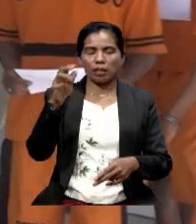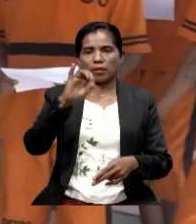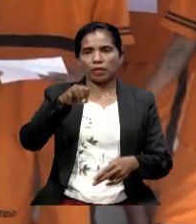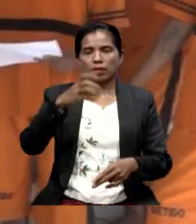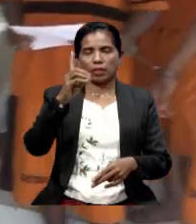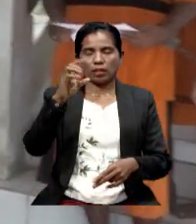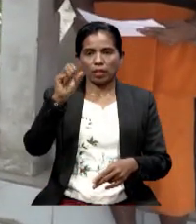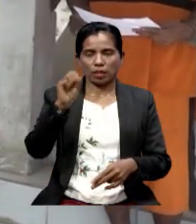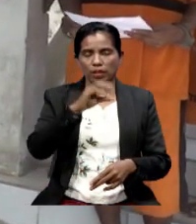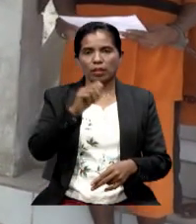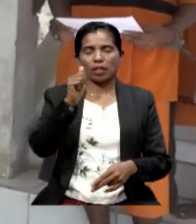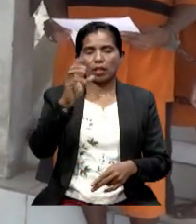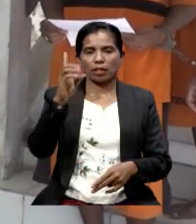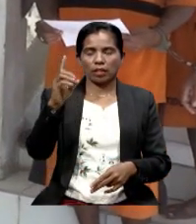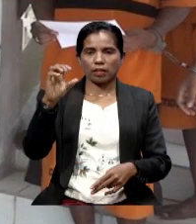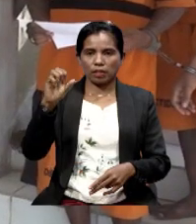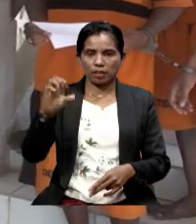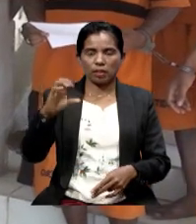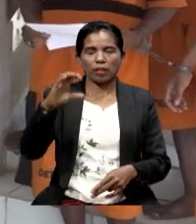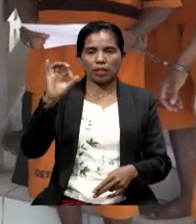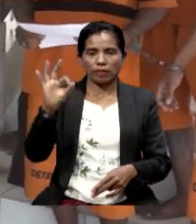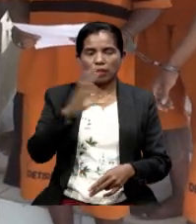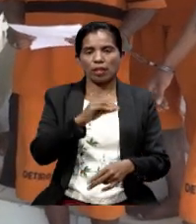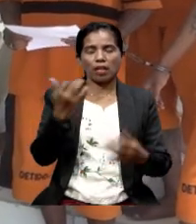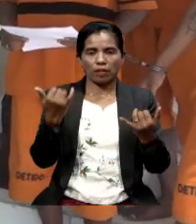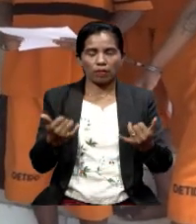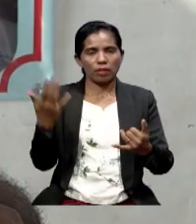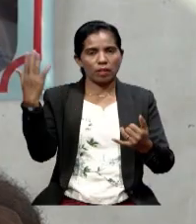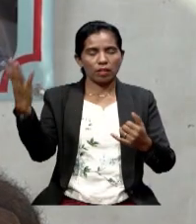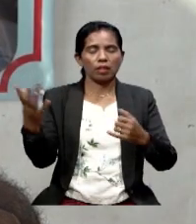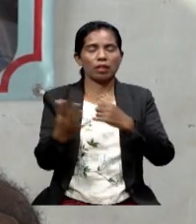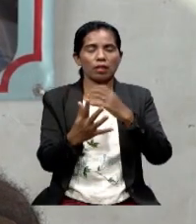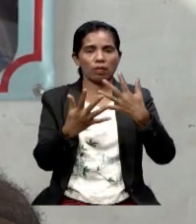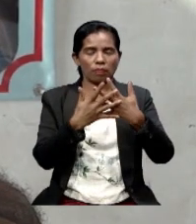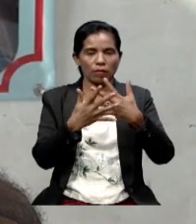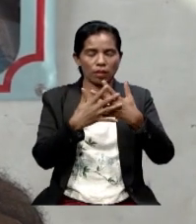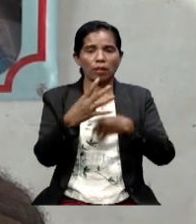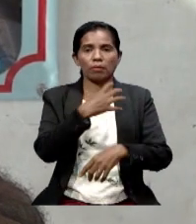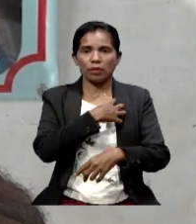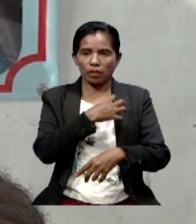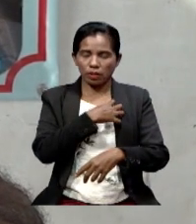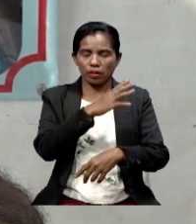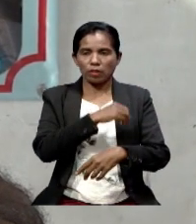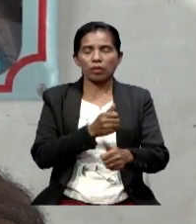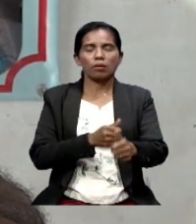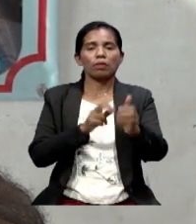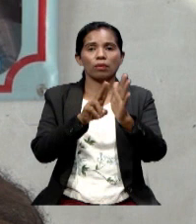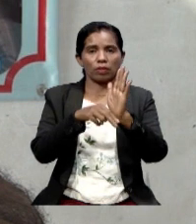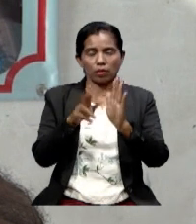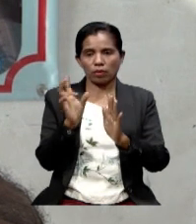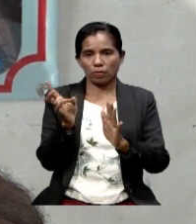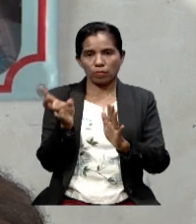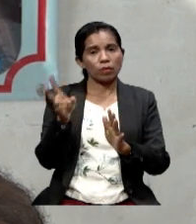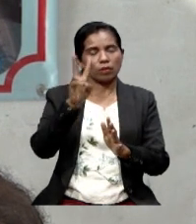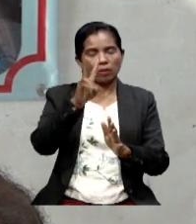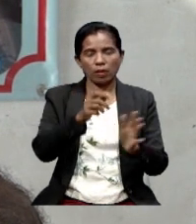JDSI no ADCF de daungne de tem hela iha komando penetele municipio dili ho di kumpri ora situn lor singrua molok